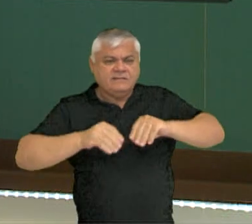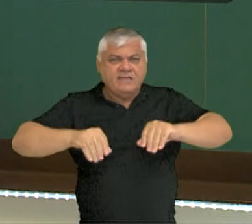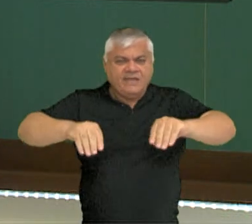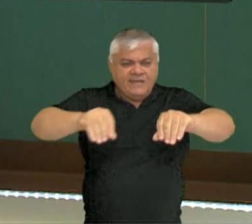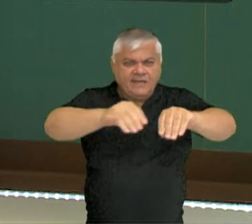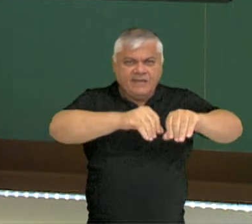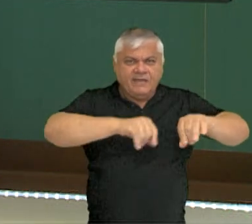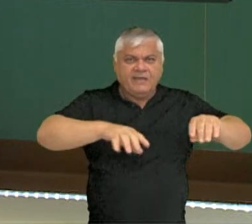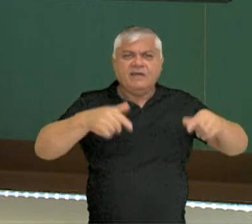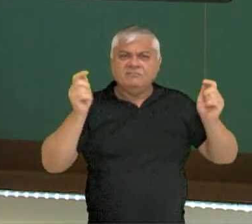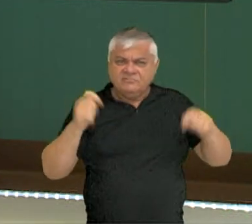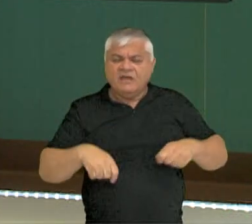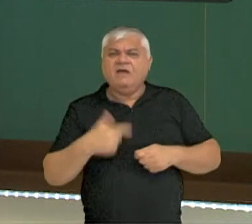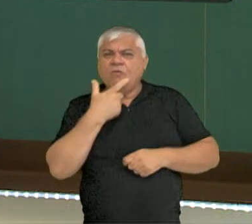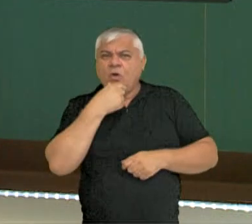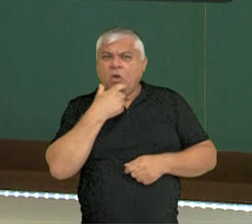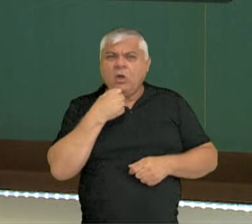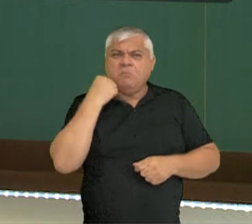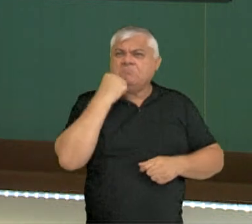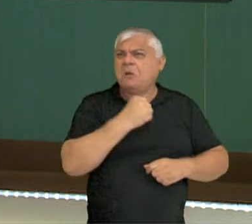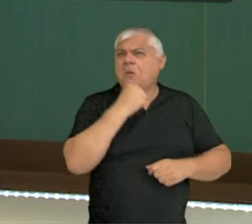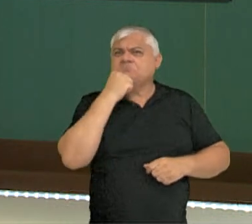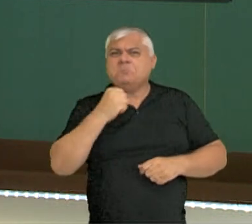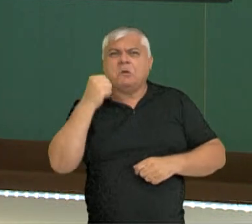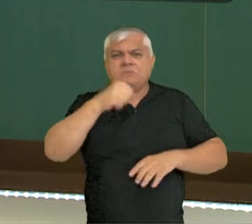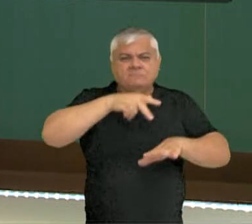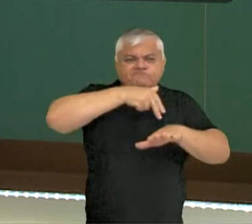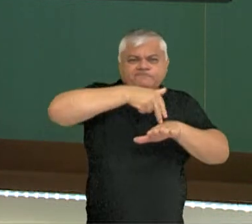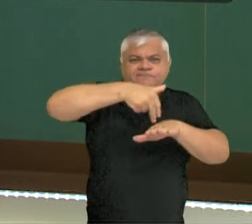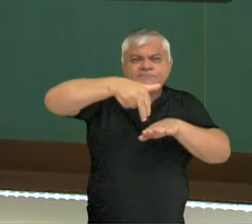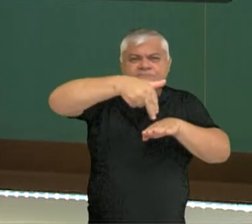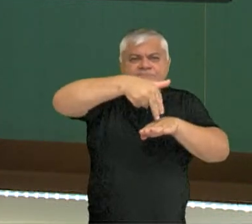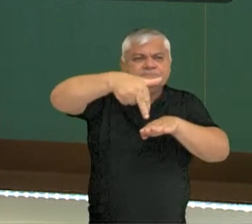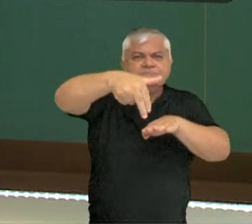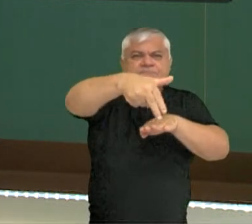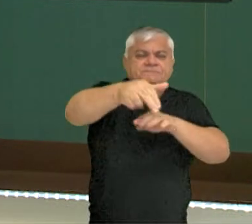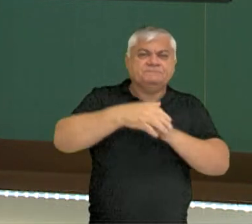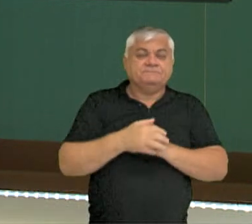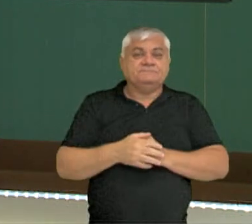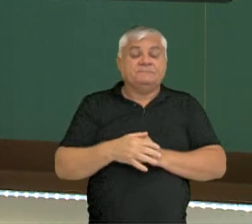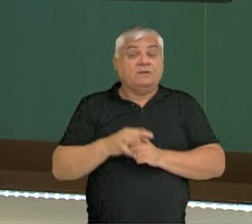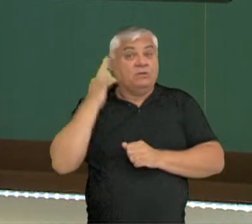esses caçadores passassem para cá. Seja como for, as duas teorias, entre